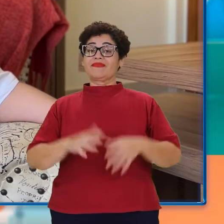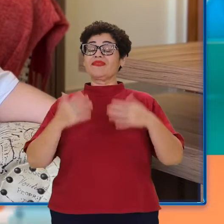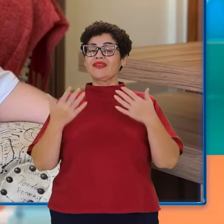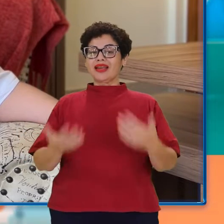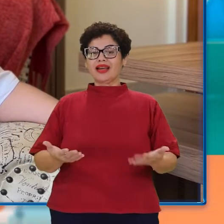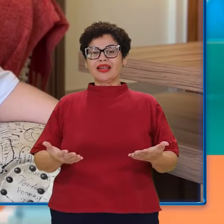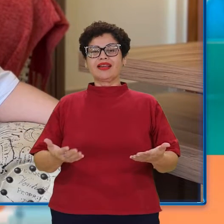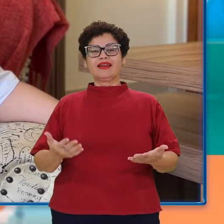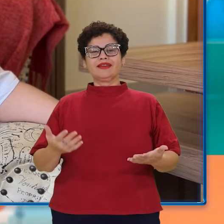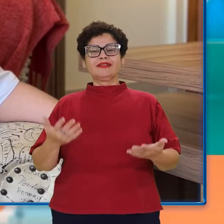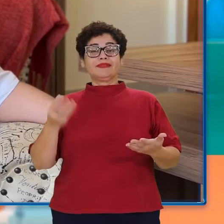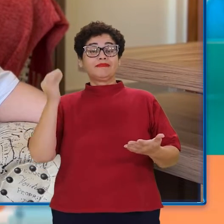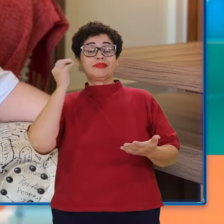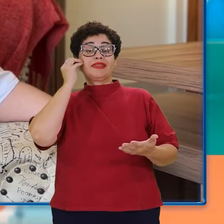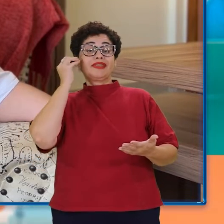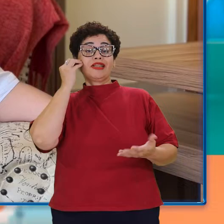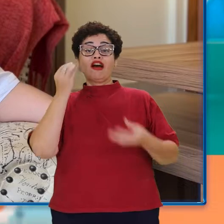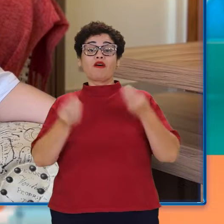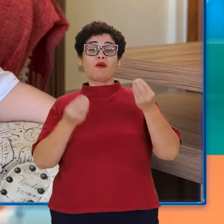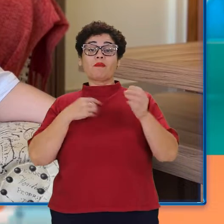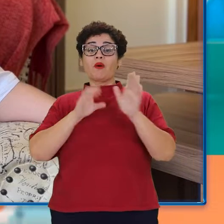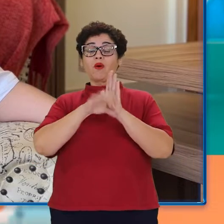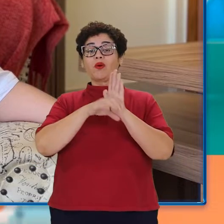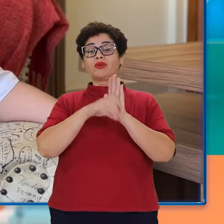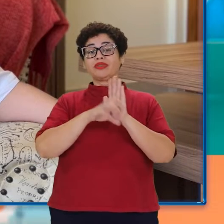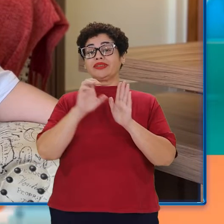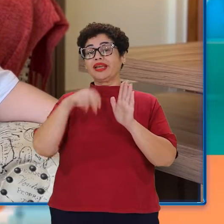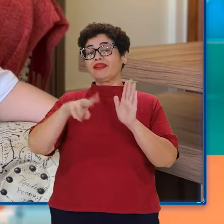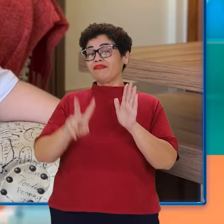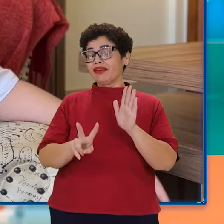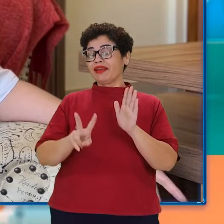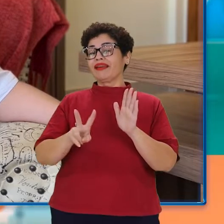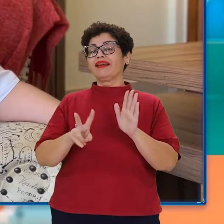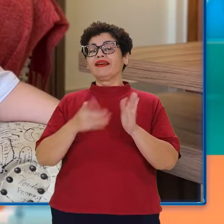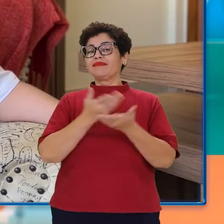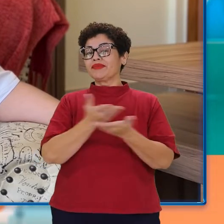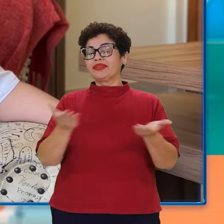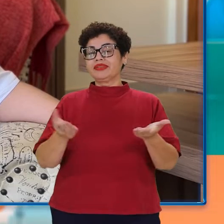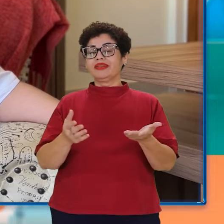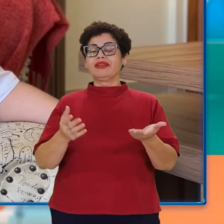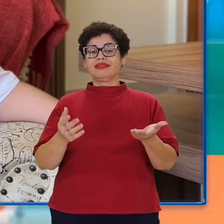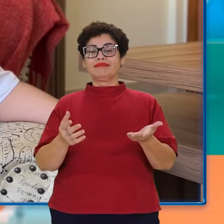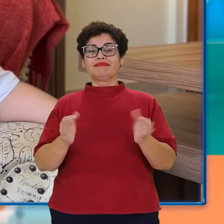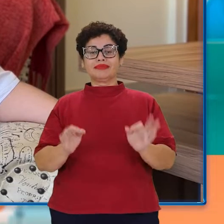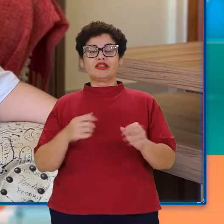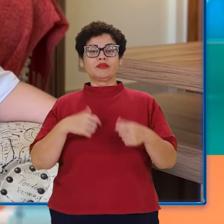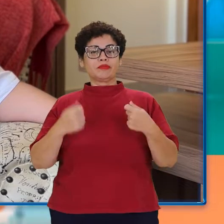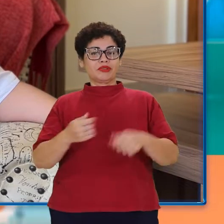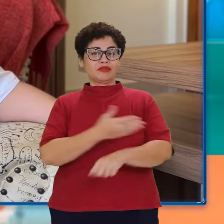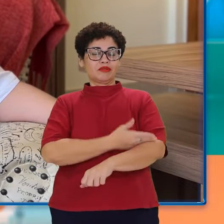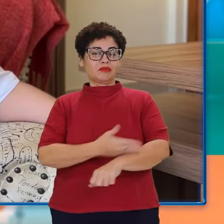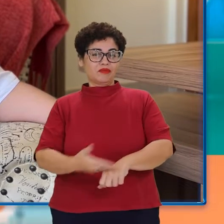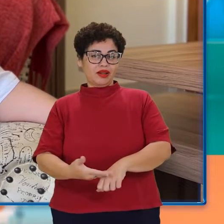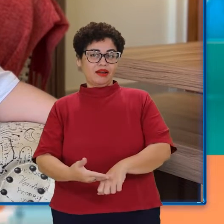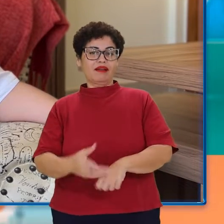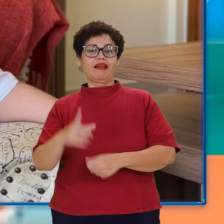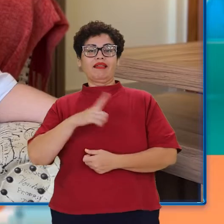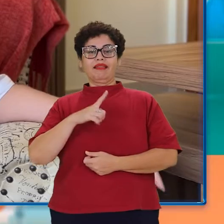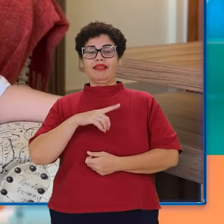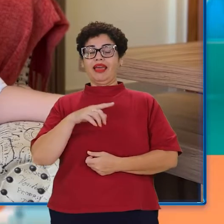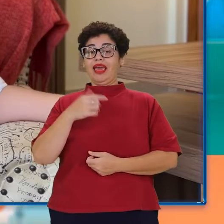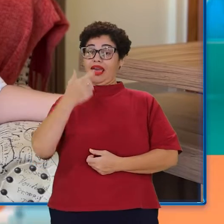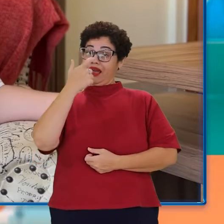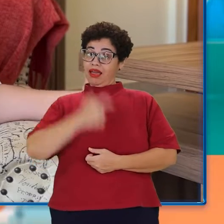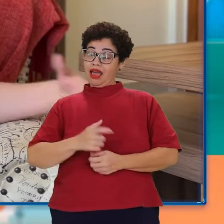prazer. E aí, vamos tentar, né? Como é que eu vou conceituar a CNV para você? Na verdade, eu costumo falar